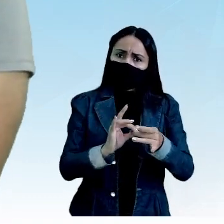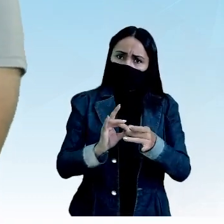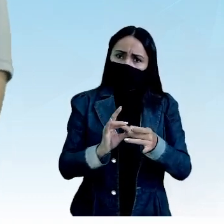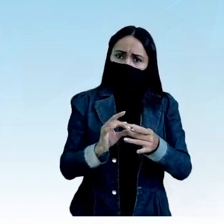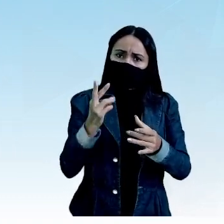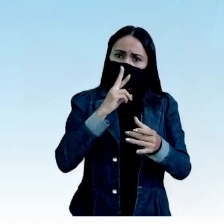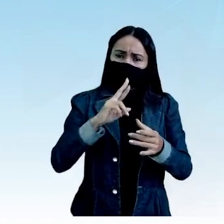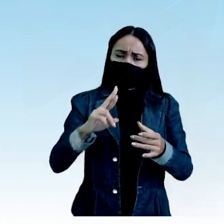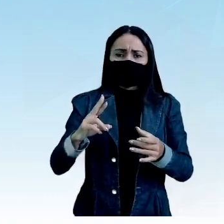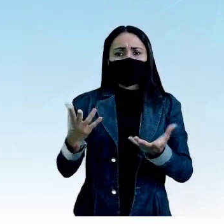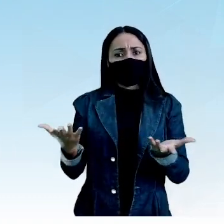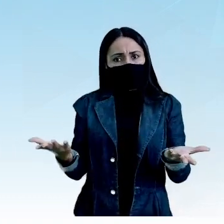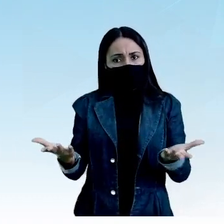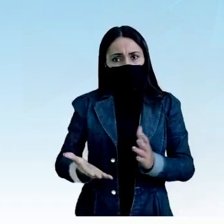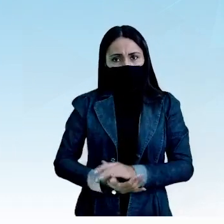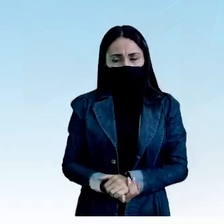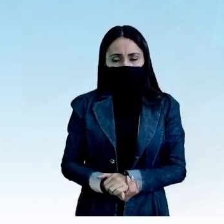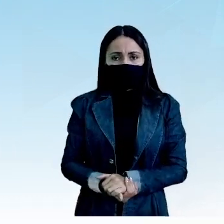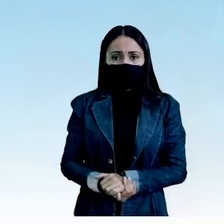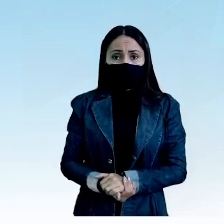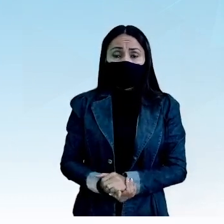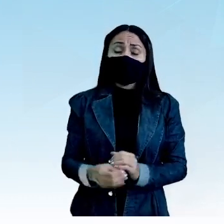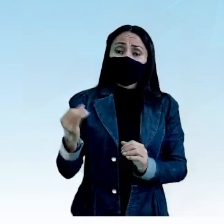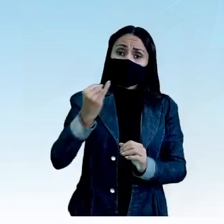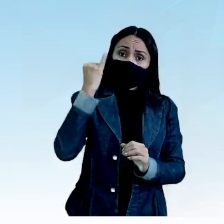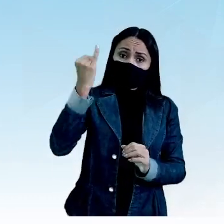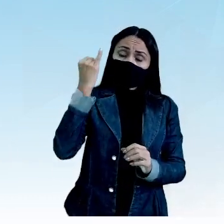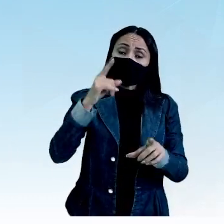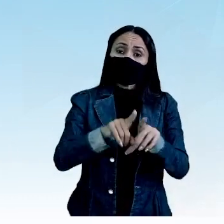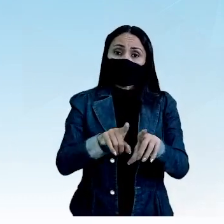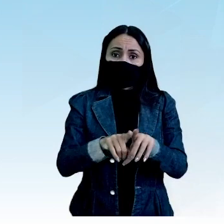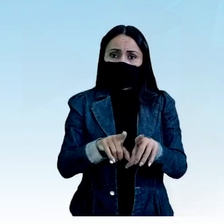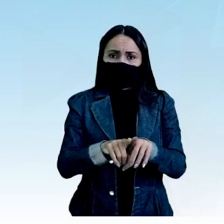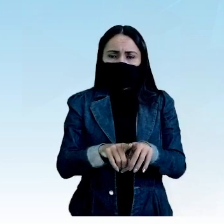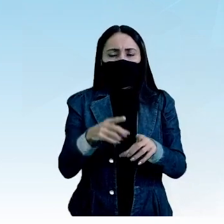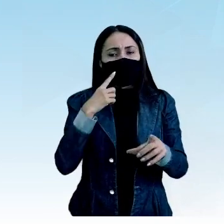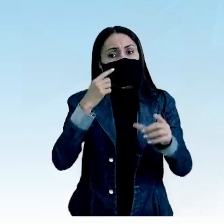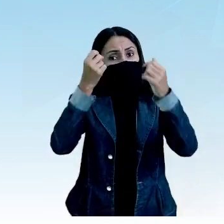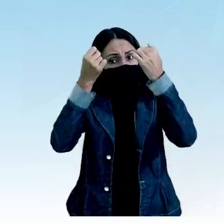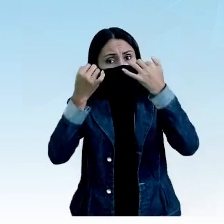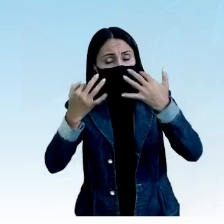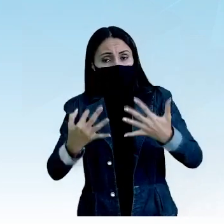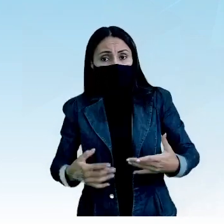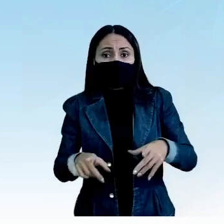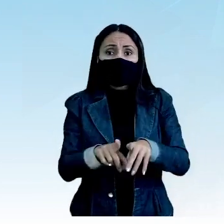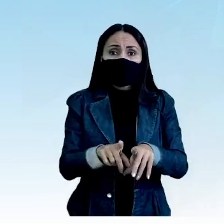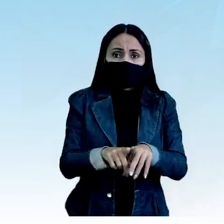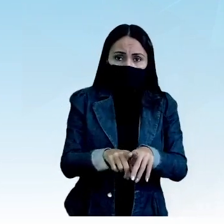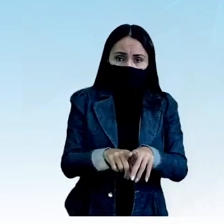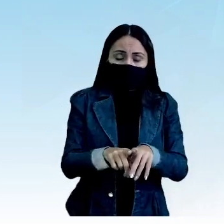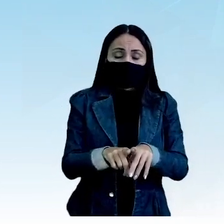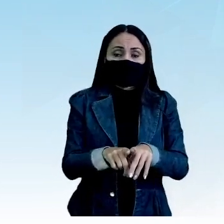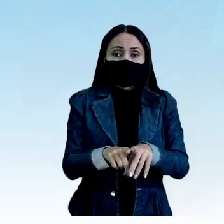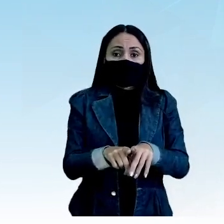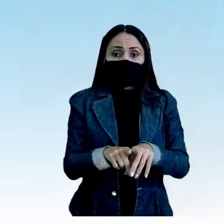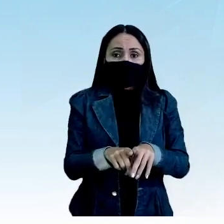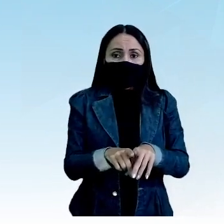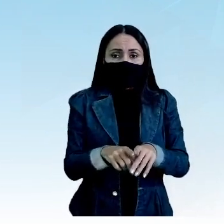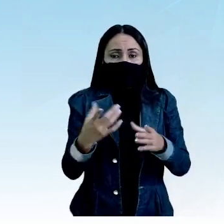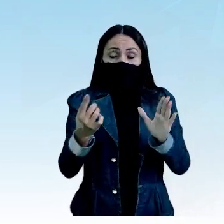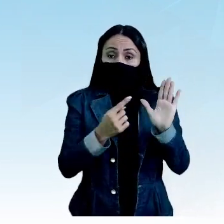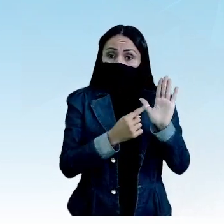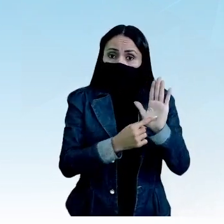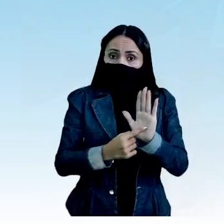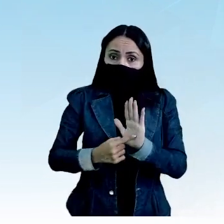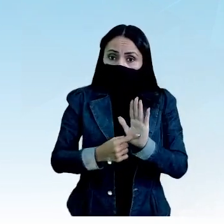a prova disso, né? E uma questão importante também, eu gostaria de destacar, como o nosso componente ele busca justamente mostrar essa